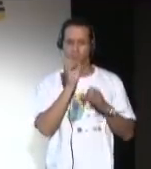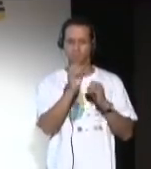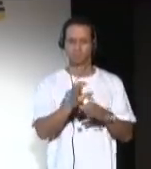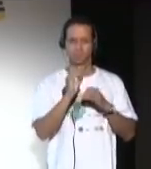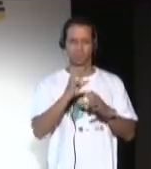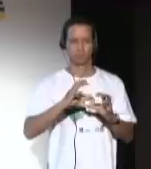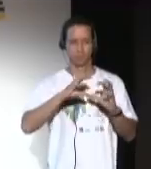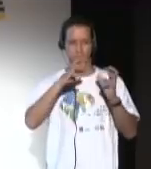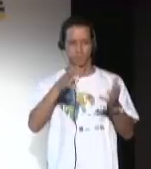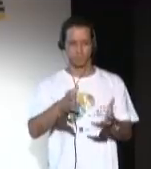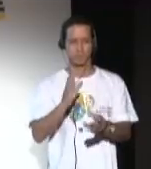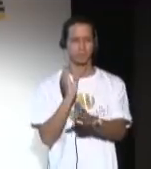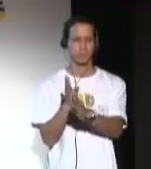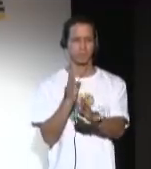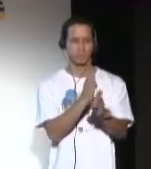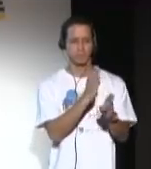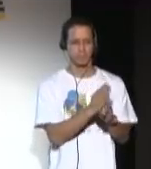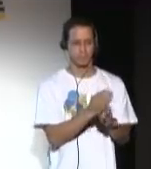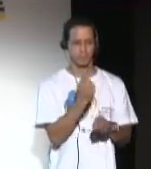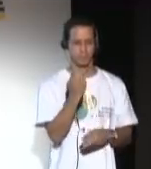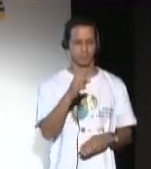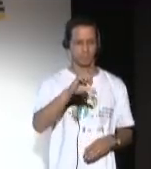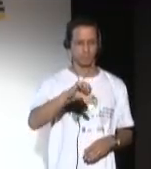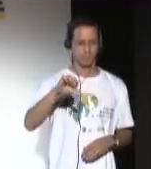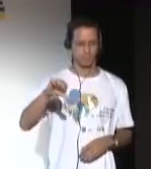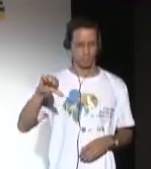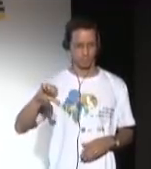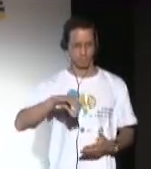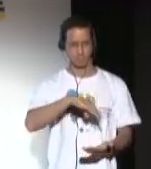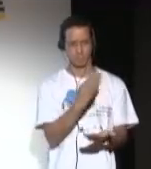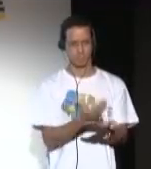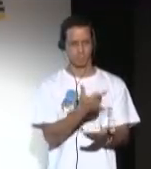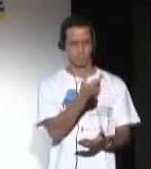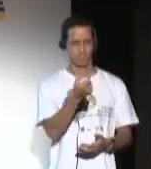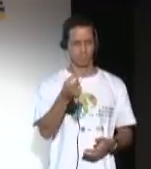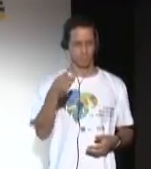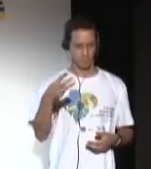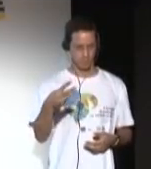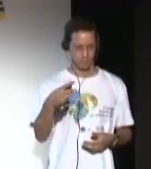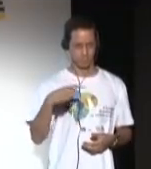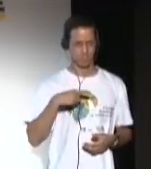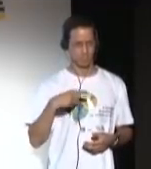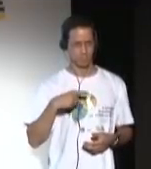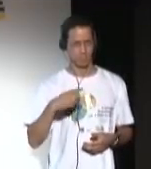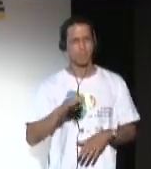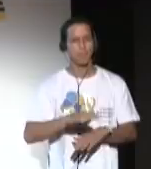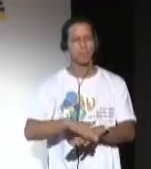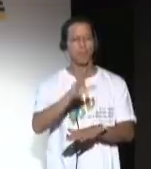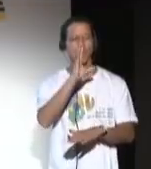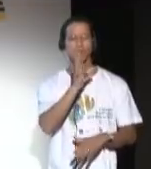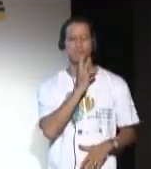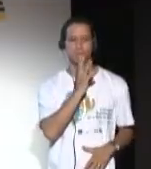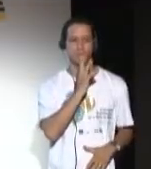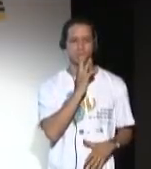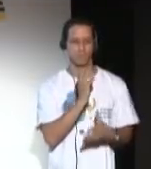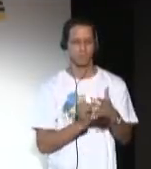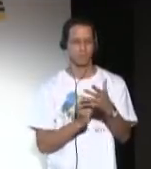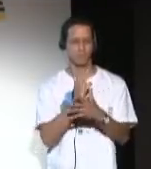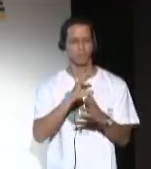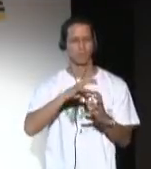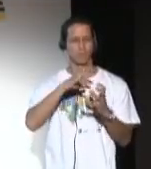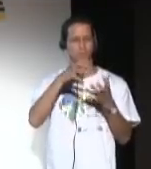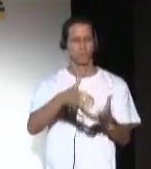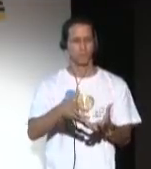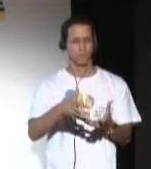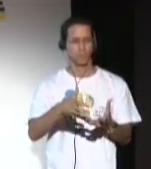no mundo. Eles descobriram que de 1999 até 2003, houve mais conhecimento que foi criado no mundo